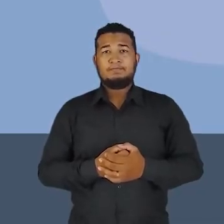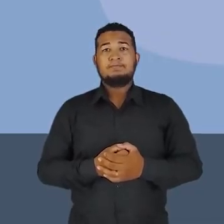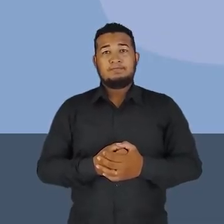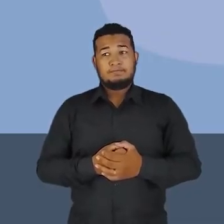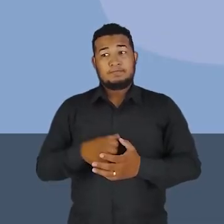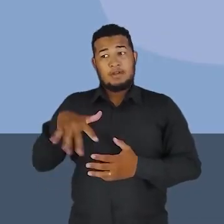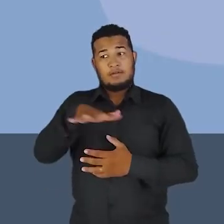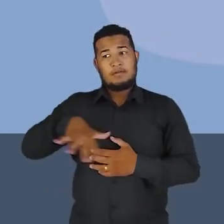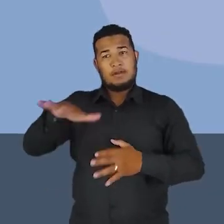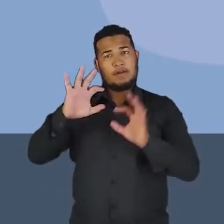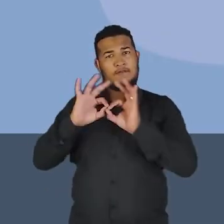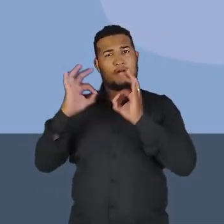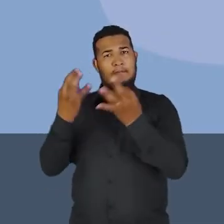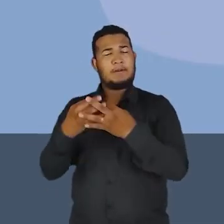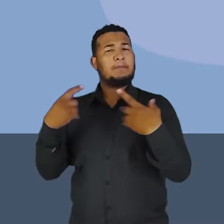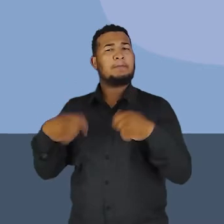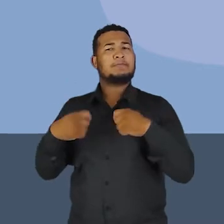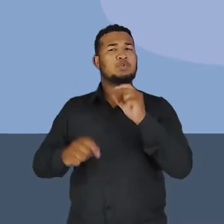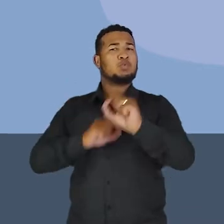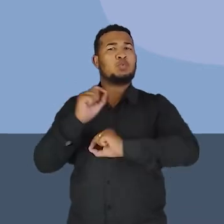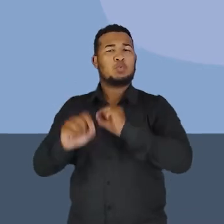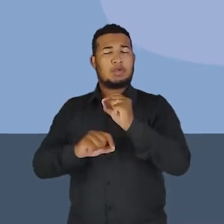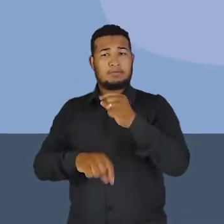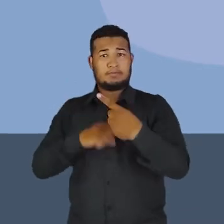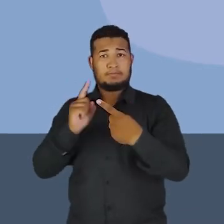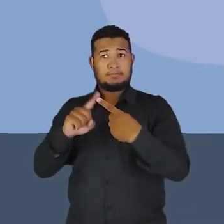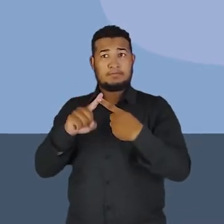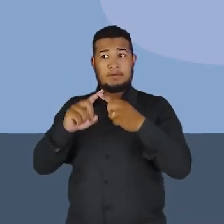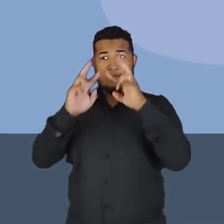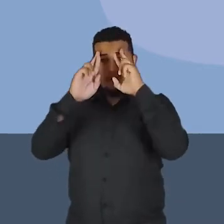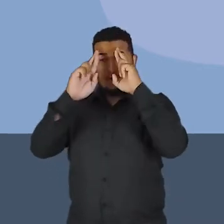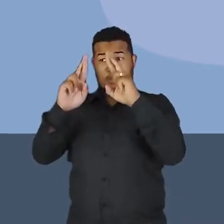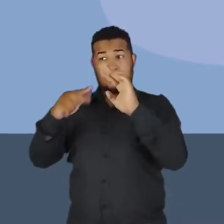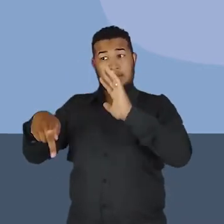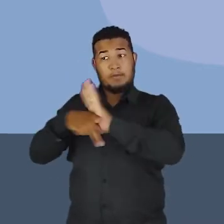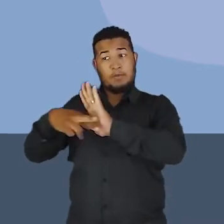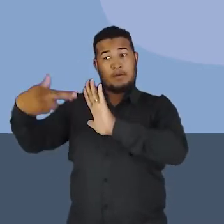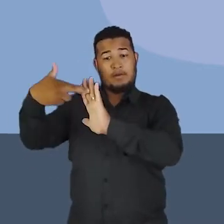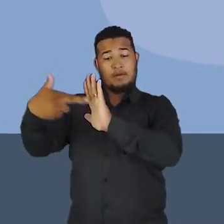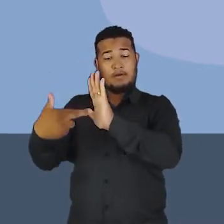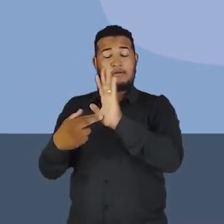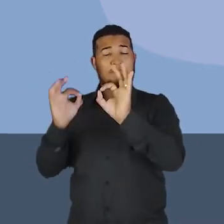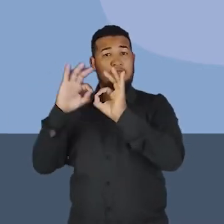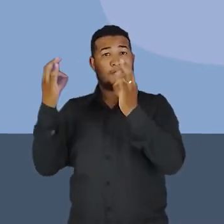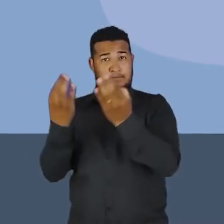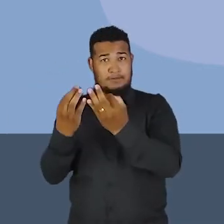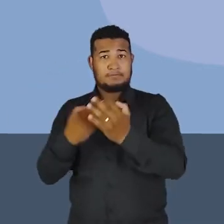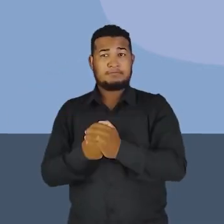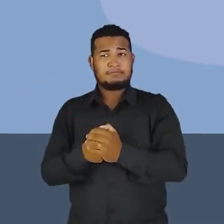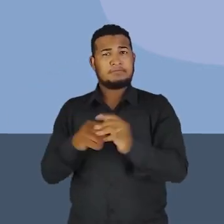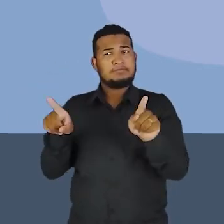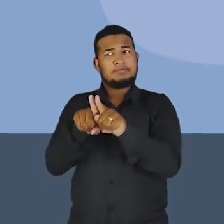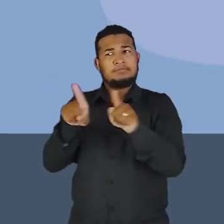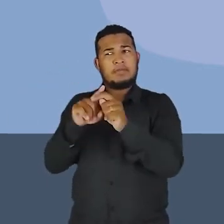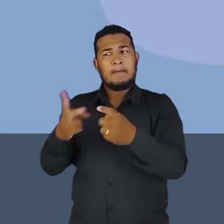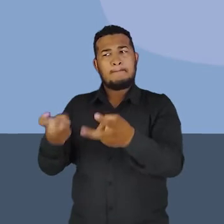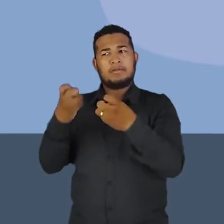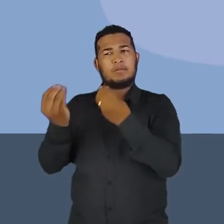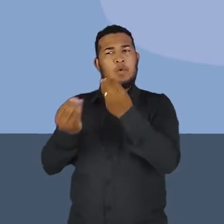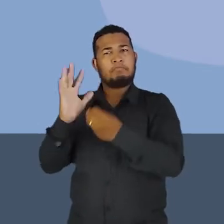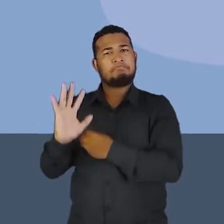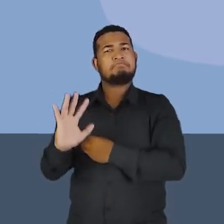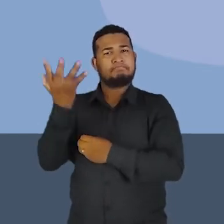ambiente familiar, deve-se respeitar as regras da família, perceber o funcionamento